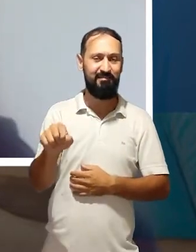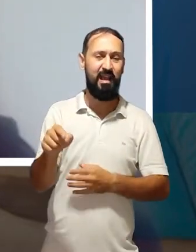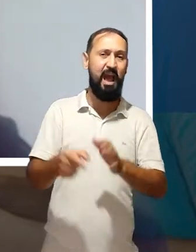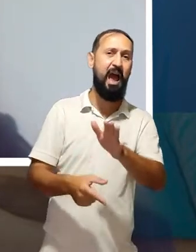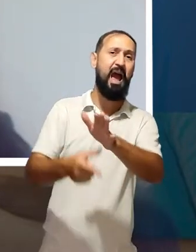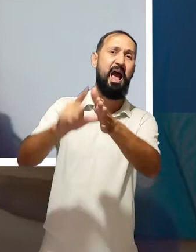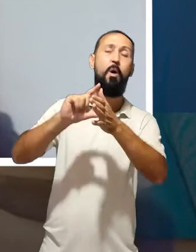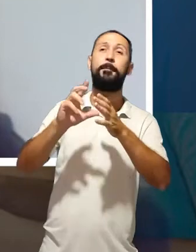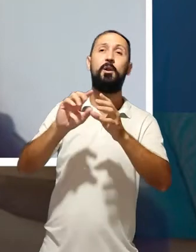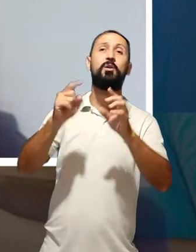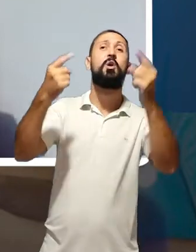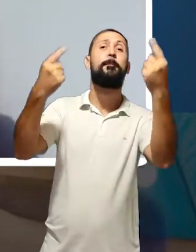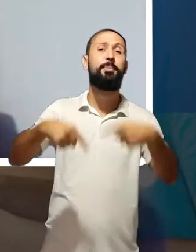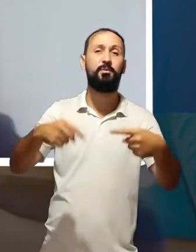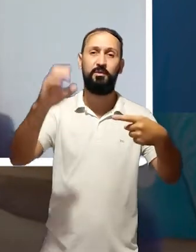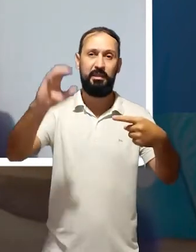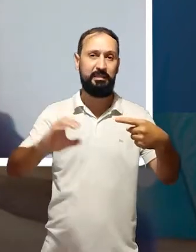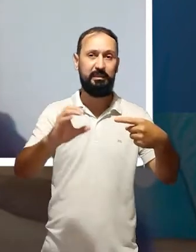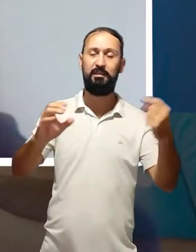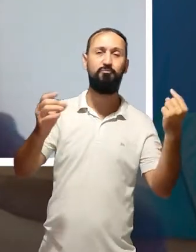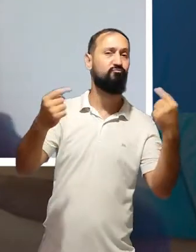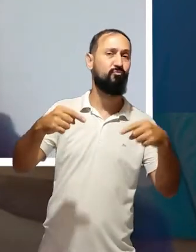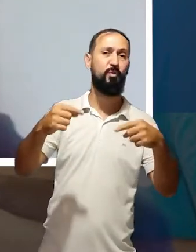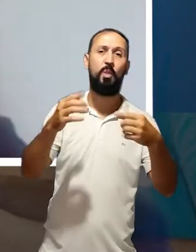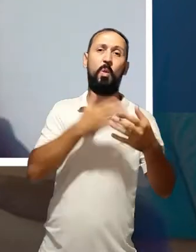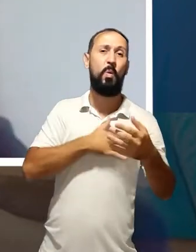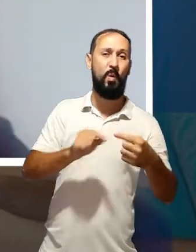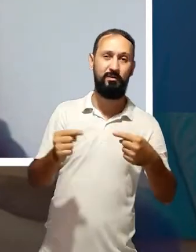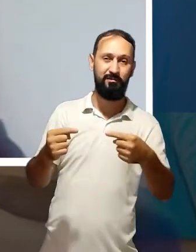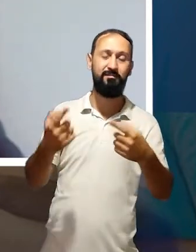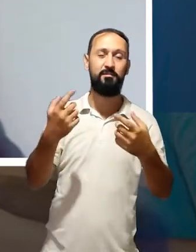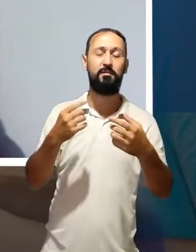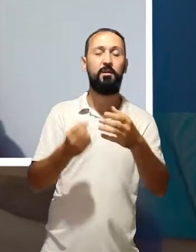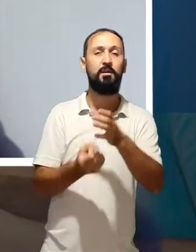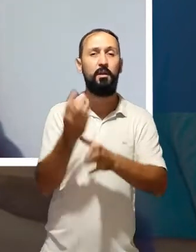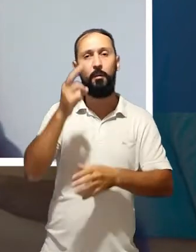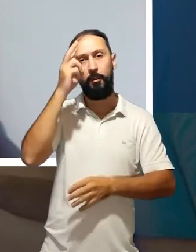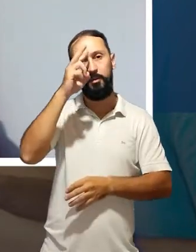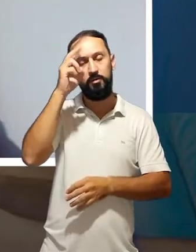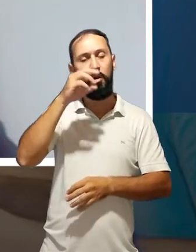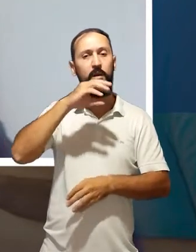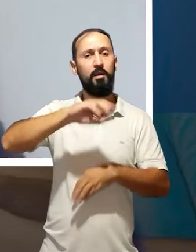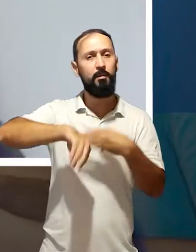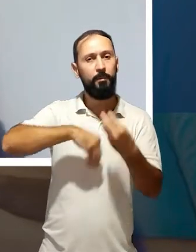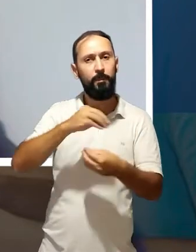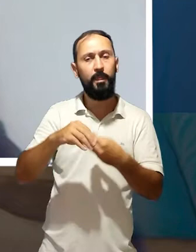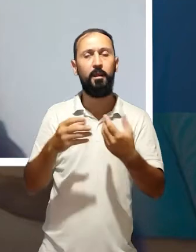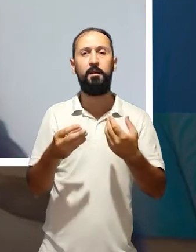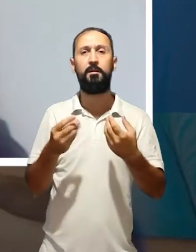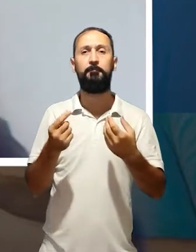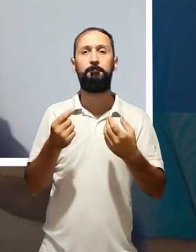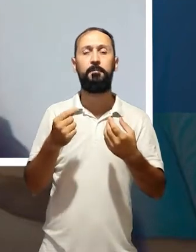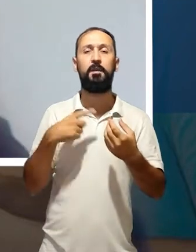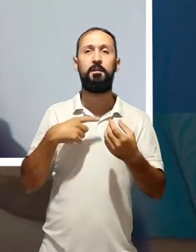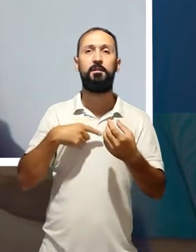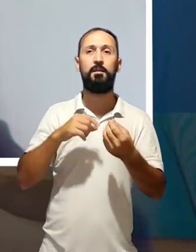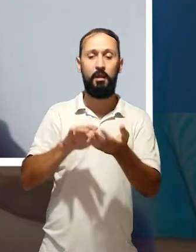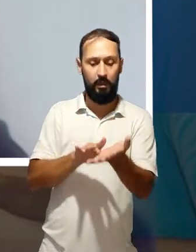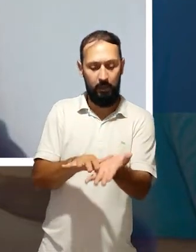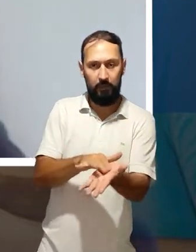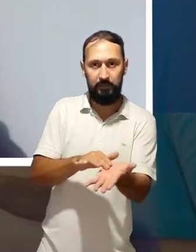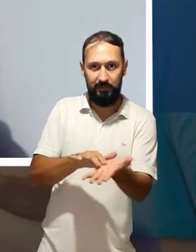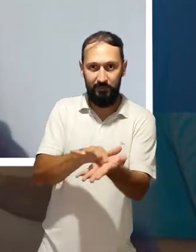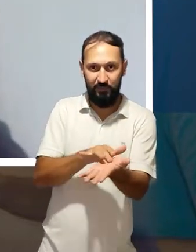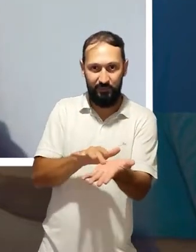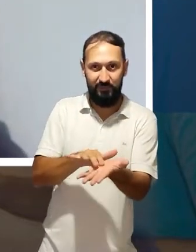cristã, anticristã. Então, eu criei uma história onde o personagem ele se envolve com os